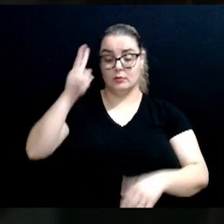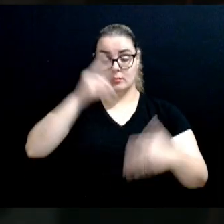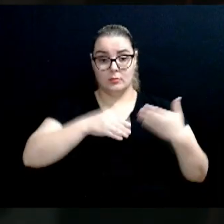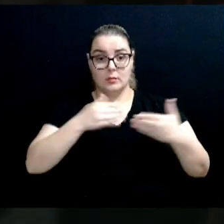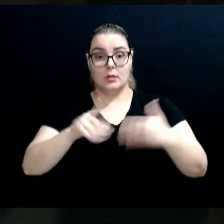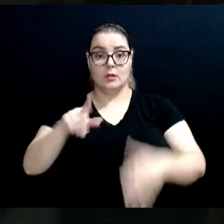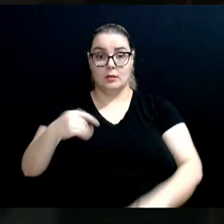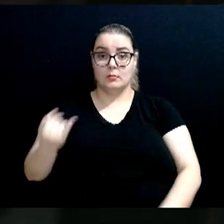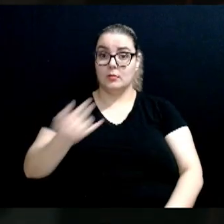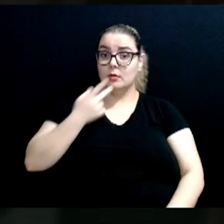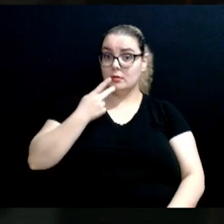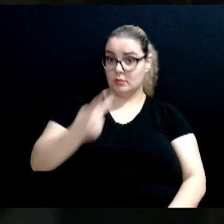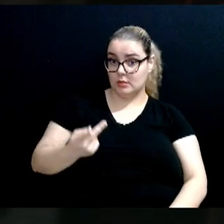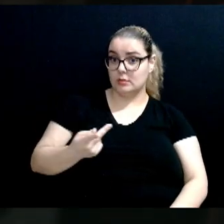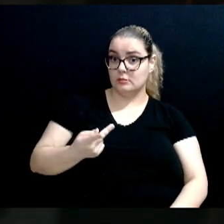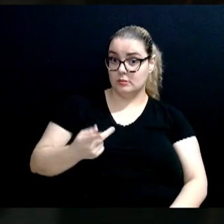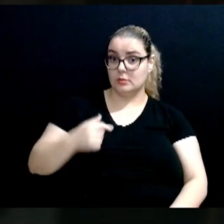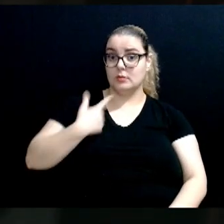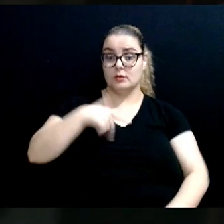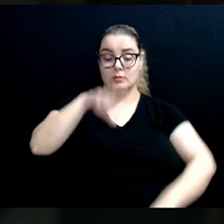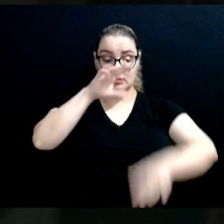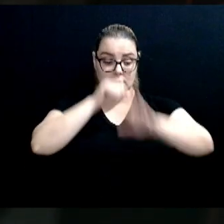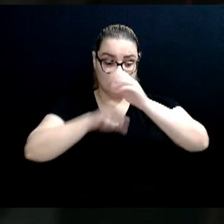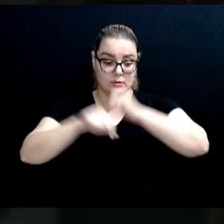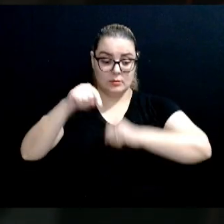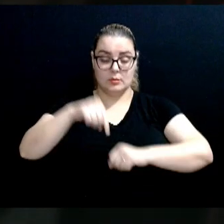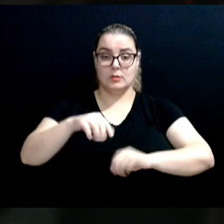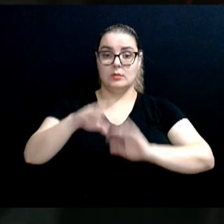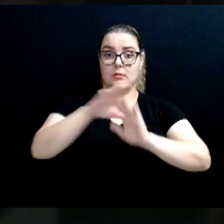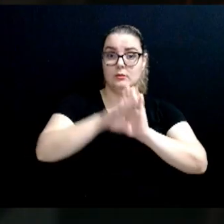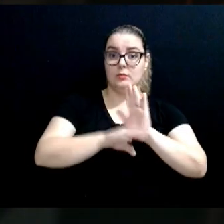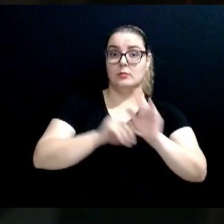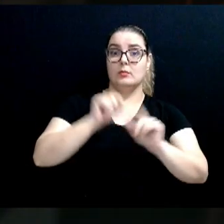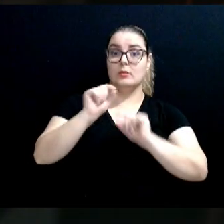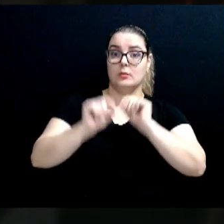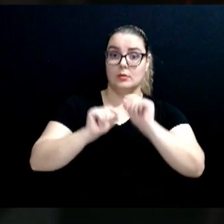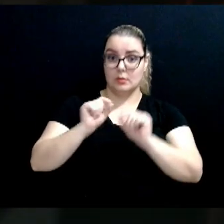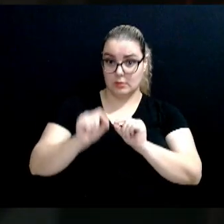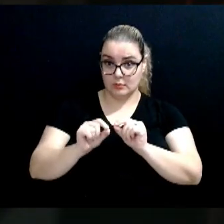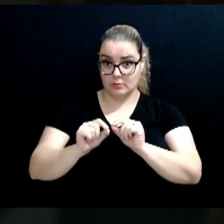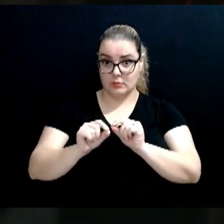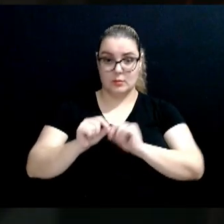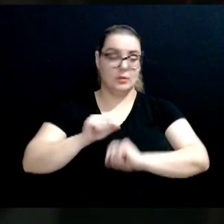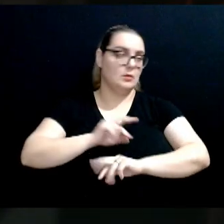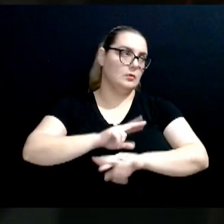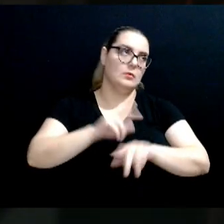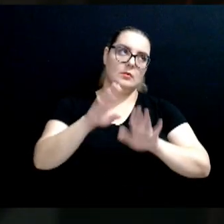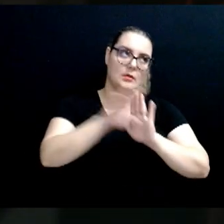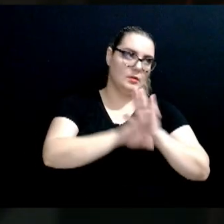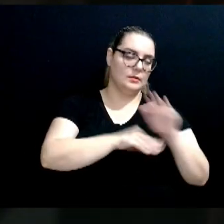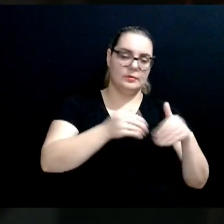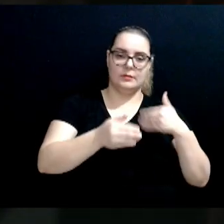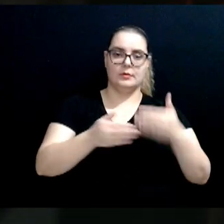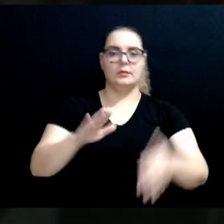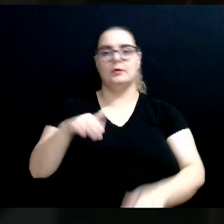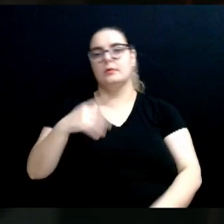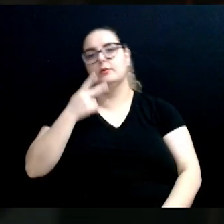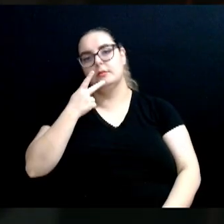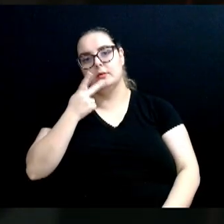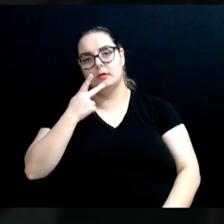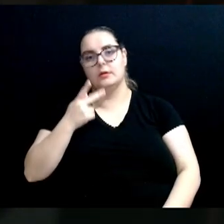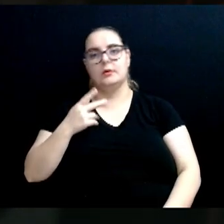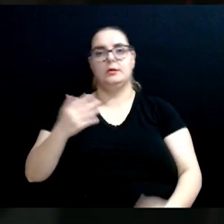assim, nós aprendemos aqui no programa que, né, em vários programas, quando a gente fala da questão da